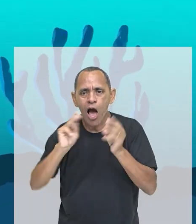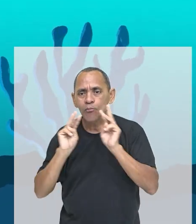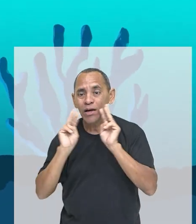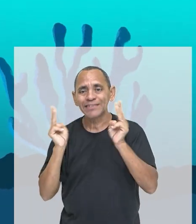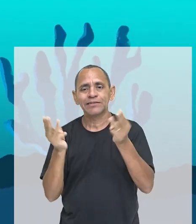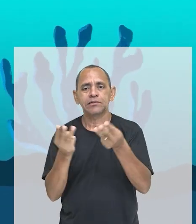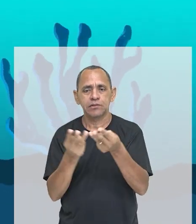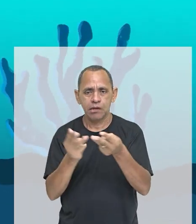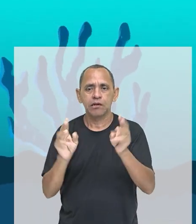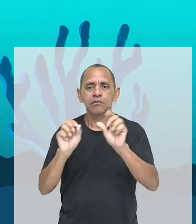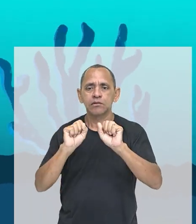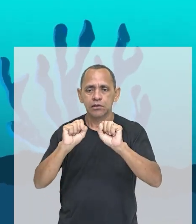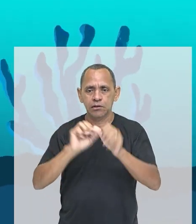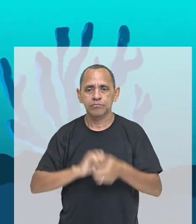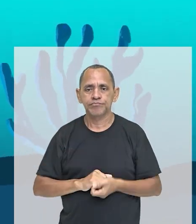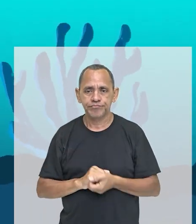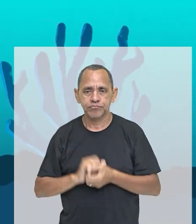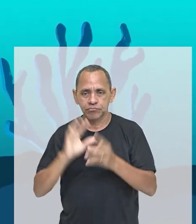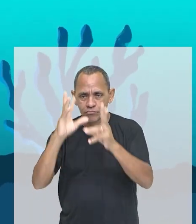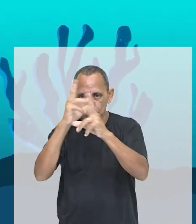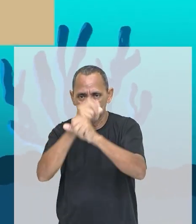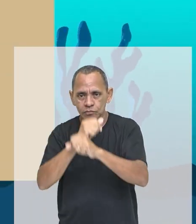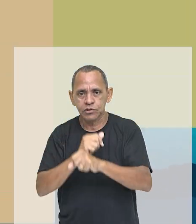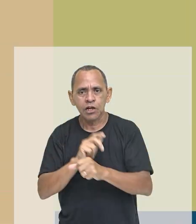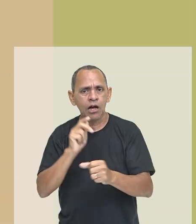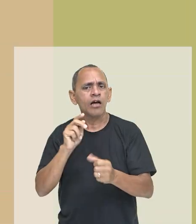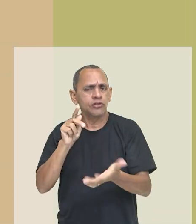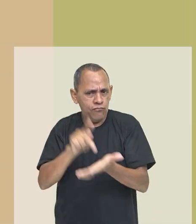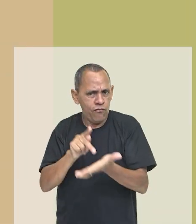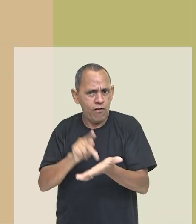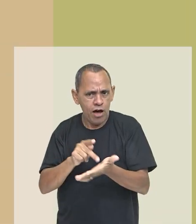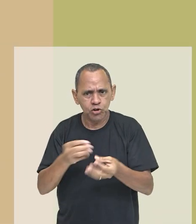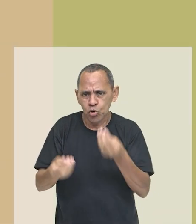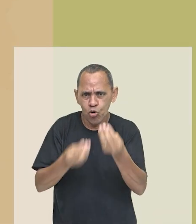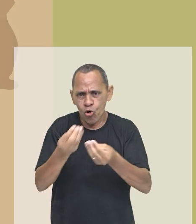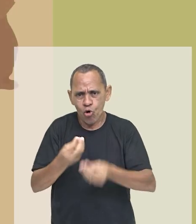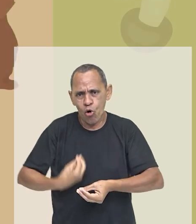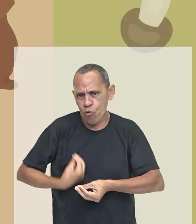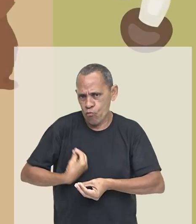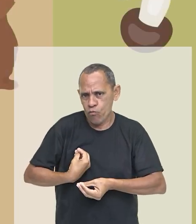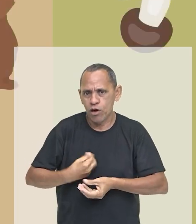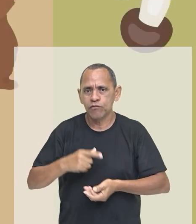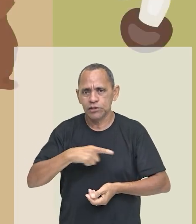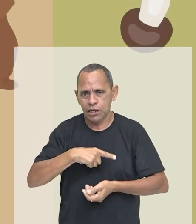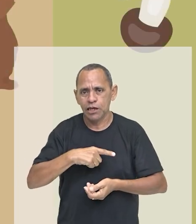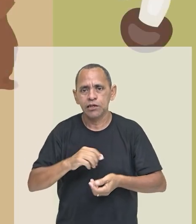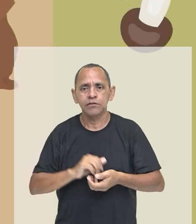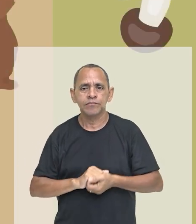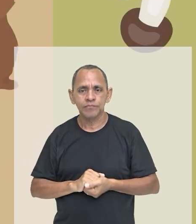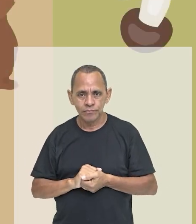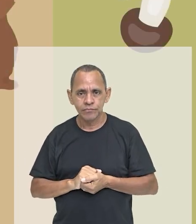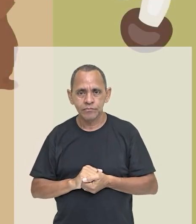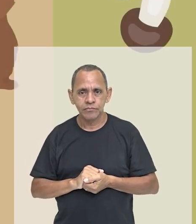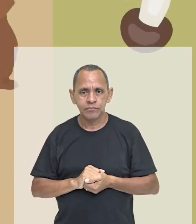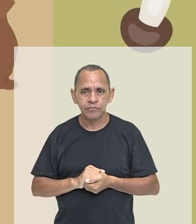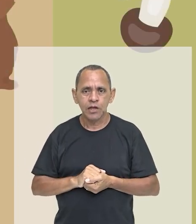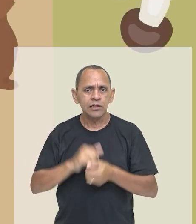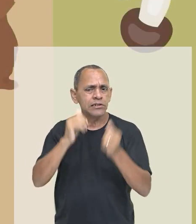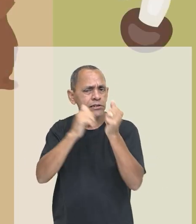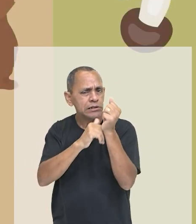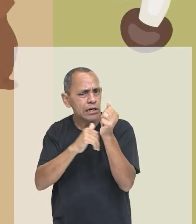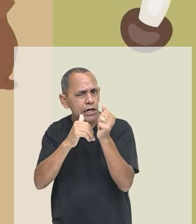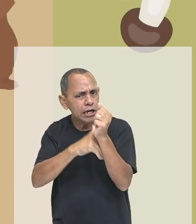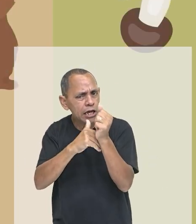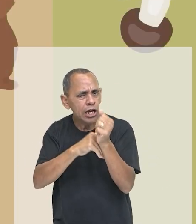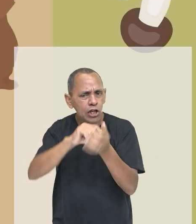se sabe exatamente a real natureza disso tudo, mas ele existe, né? Sabe-se que ele existe quando ele entra então em contato com